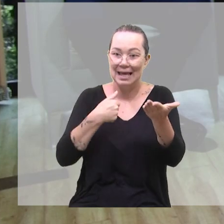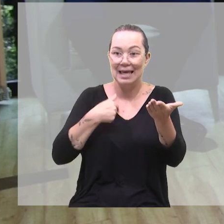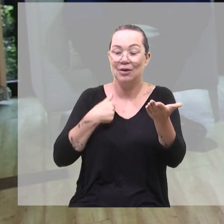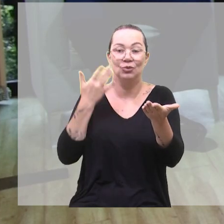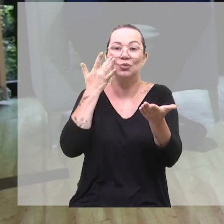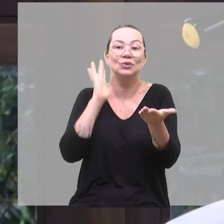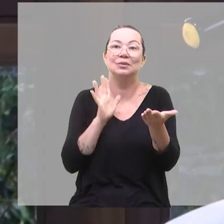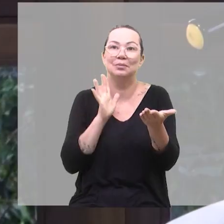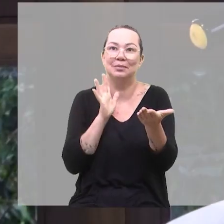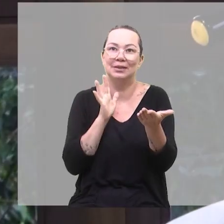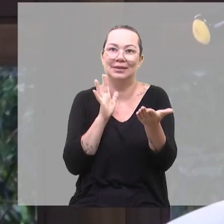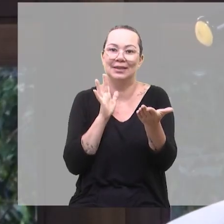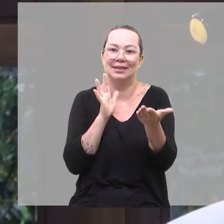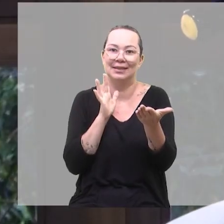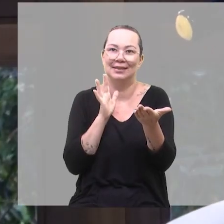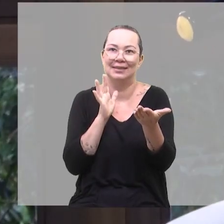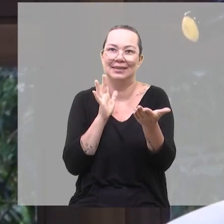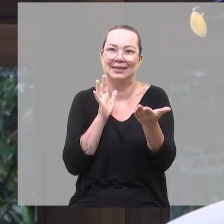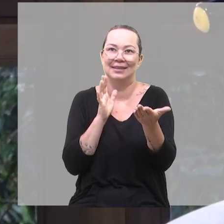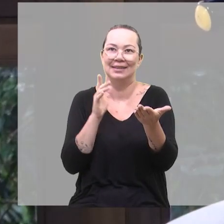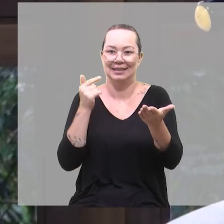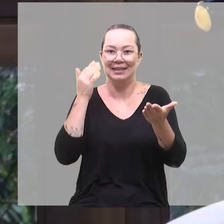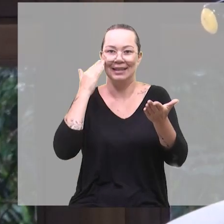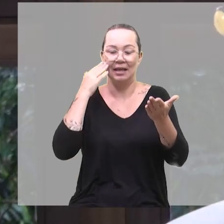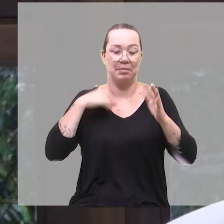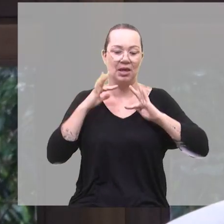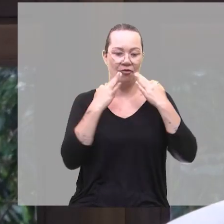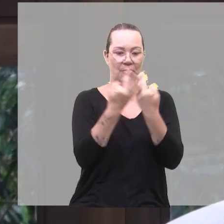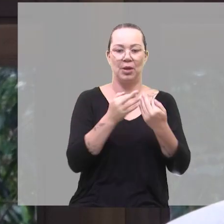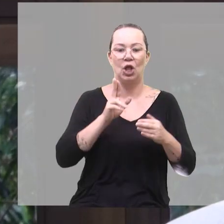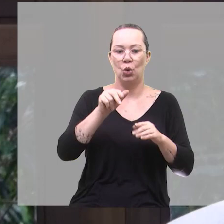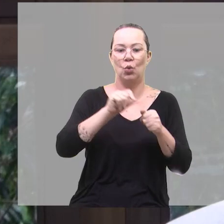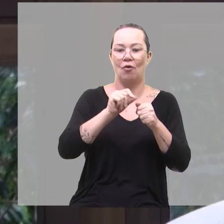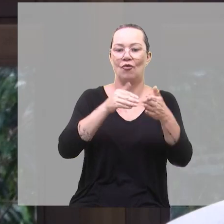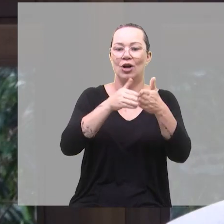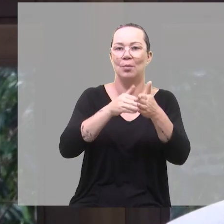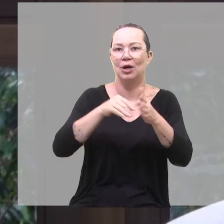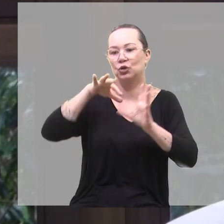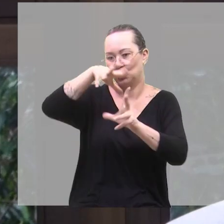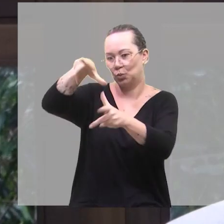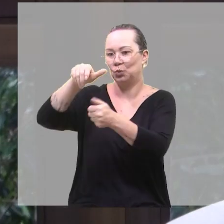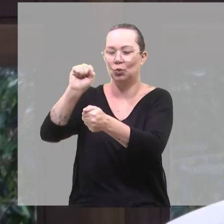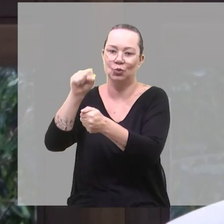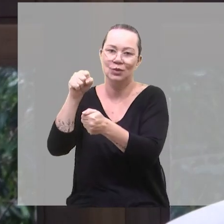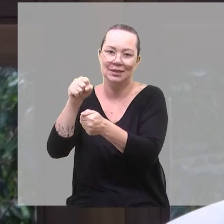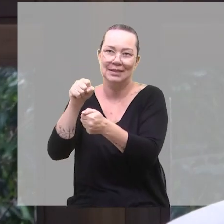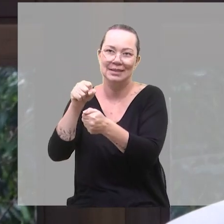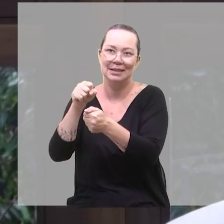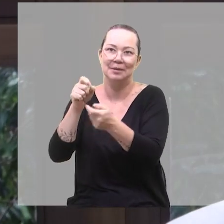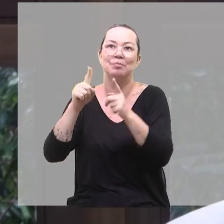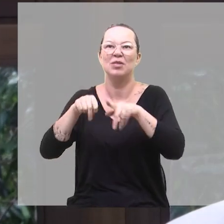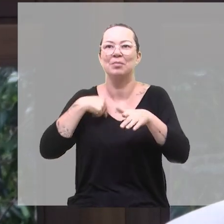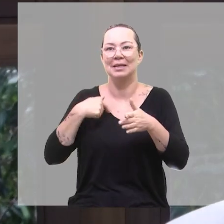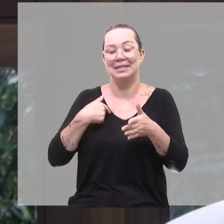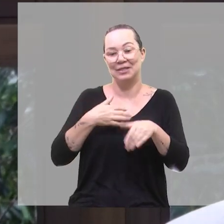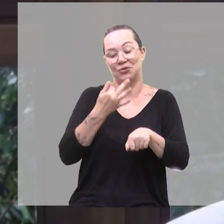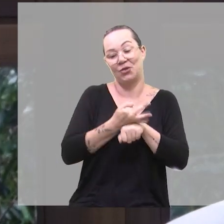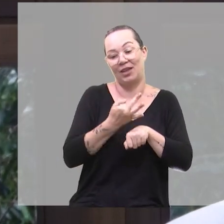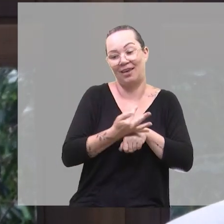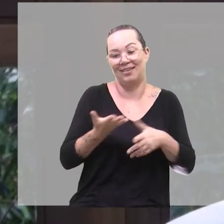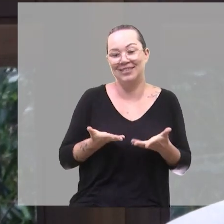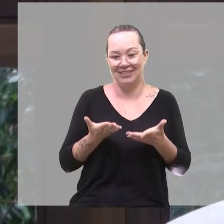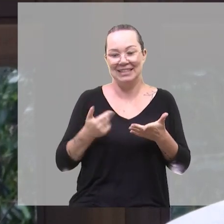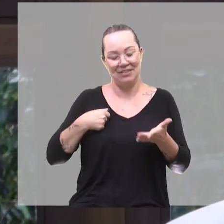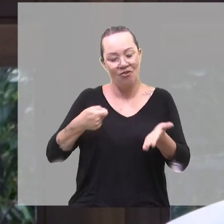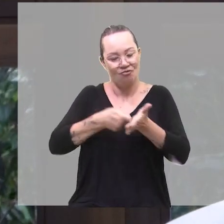essa é a grande questão. Né? O mundo tentou me enquadrar, a minha família nunca. Mas aí, claro, eu cresci, o mundo tentou me enquadrar, mas eu